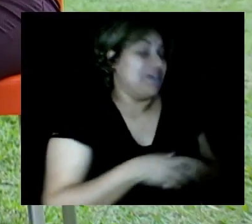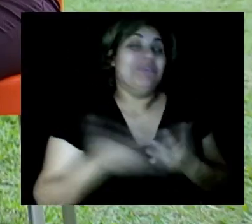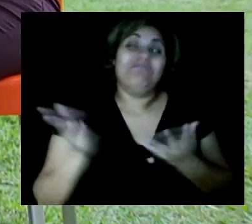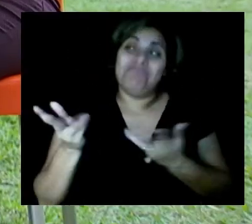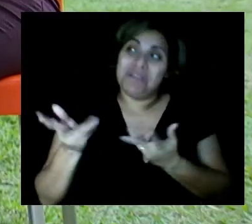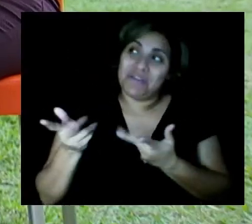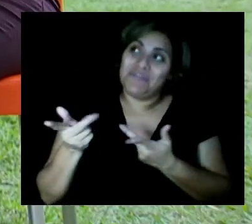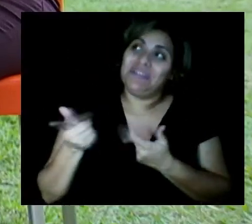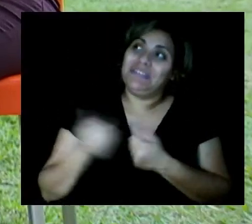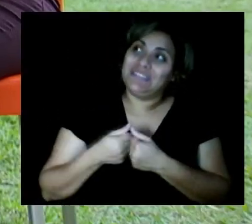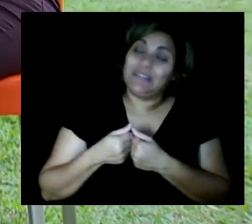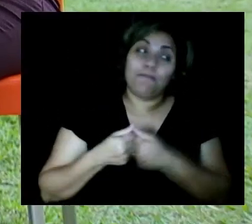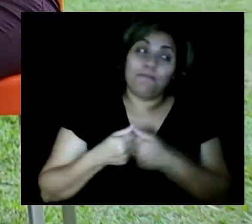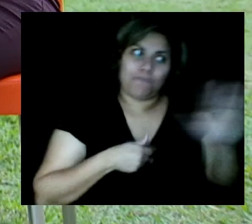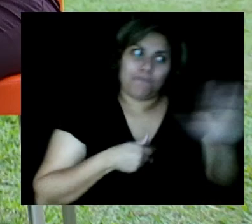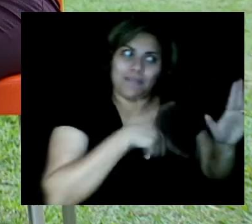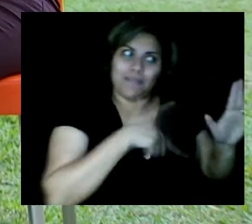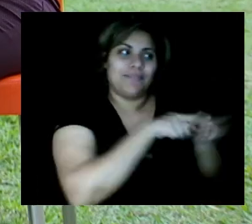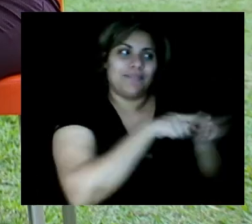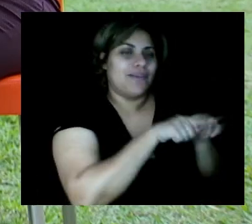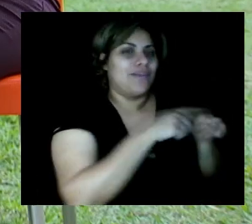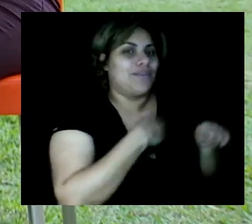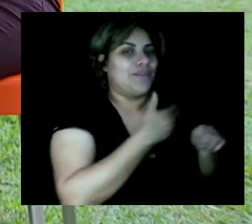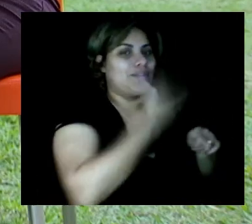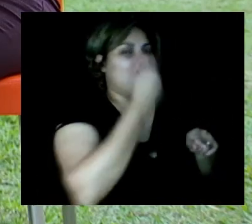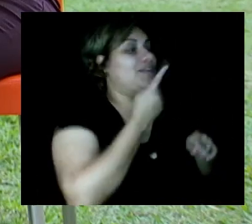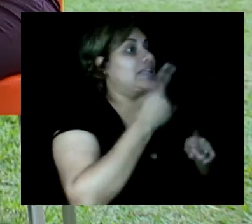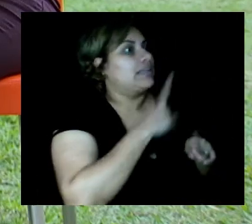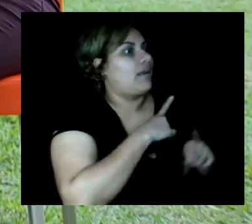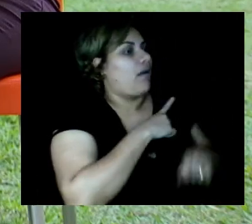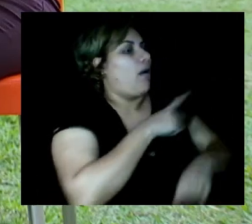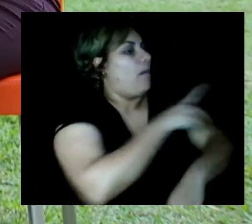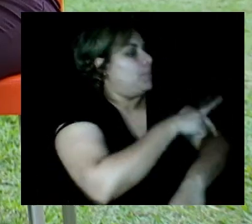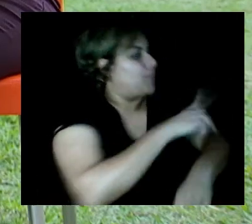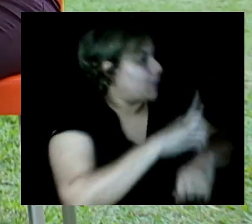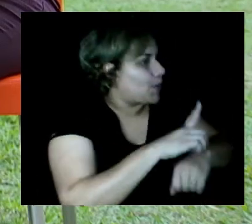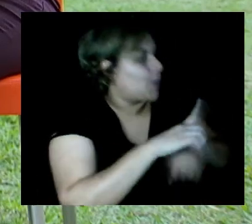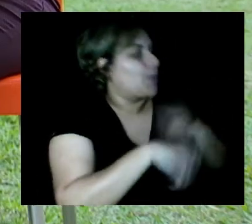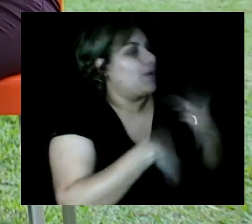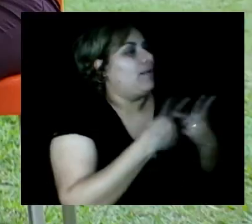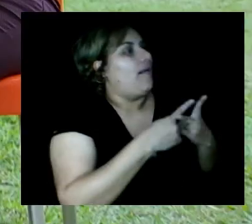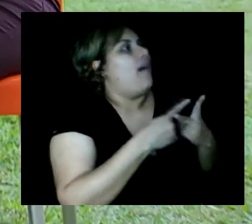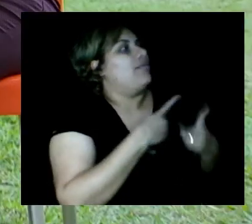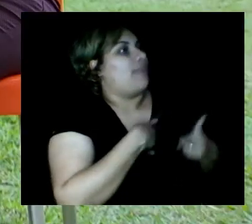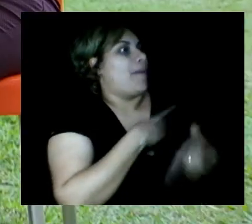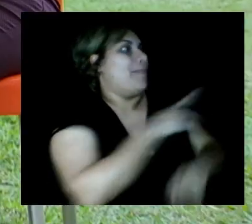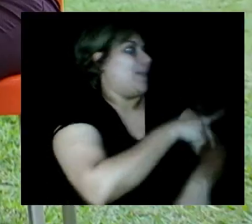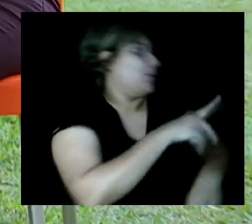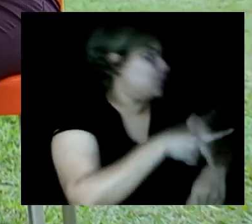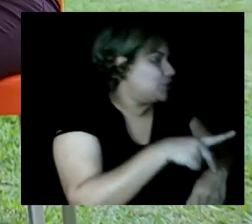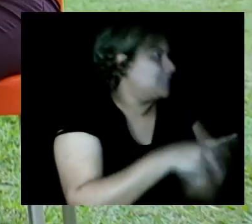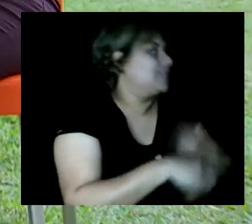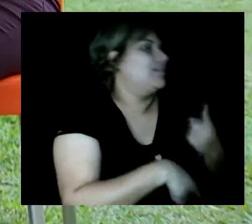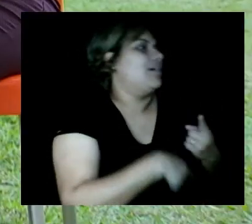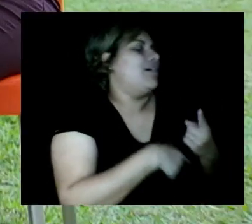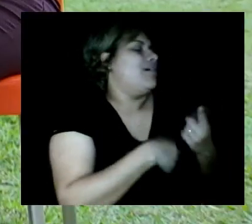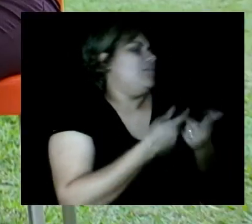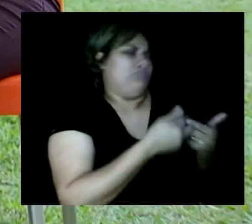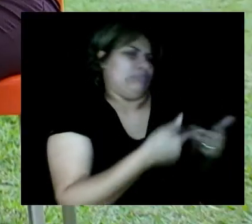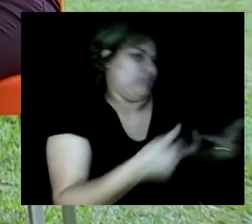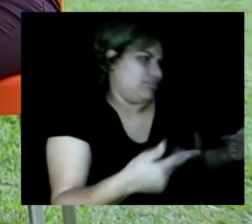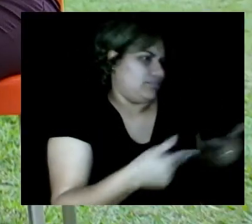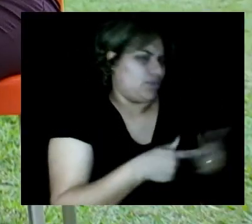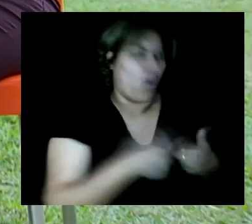Eu também não falei que nós temos psicopedagogo, nós temos também pedagogos, assim, então é uma equipe multi mesmo. Hoje vocês são em quantos